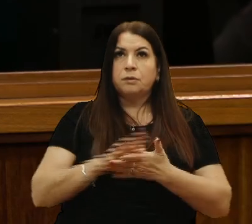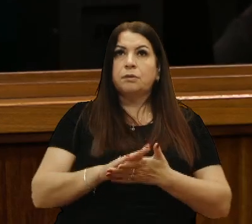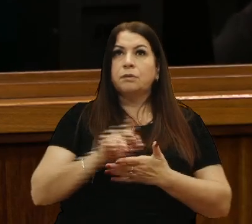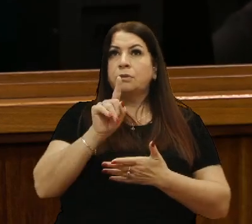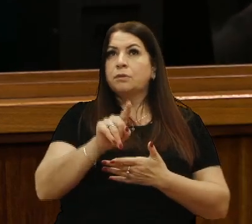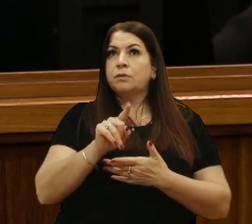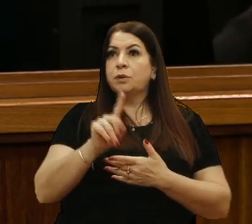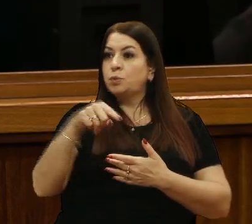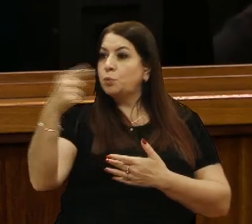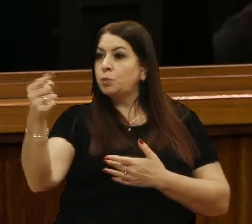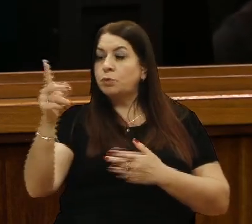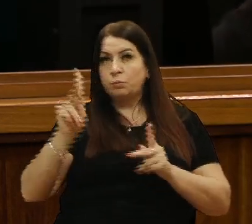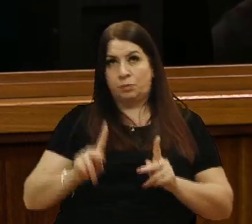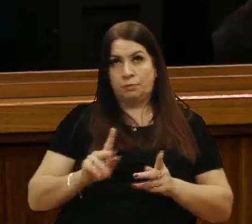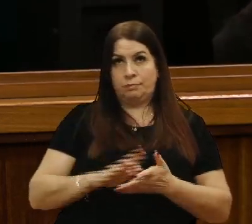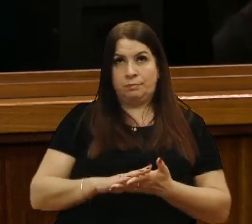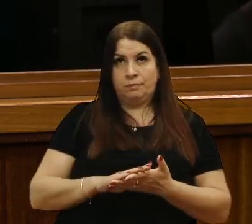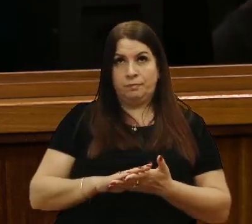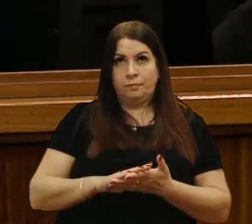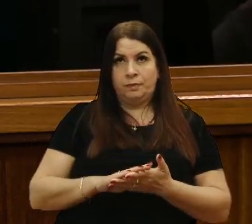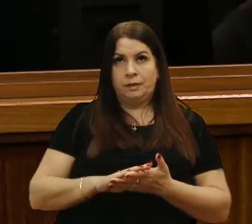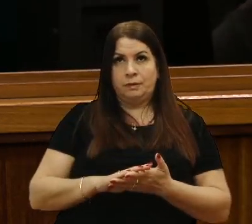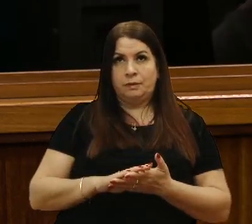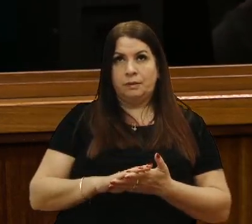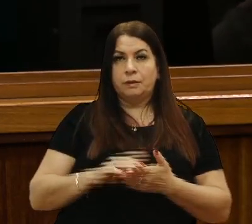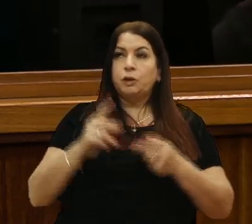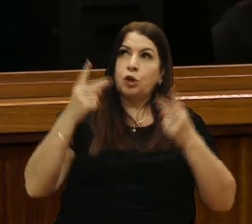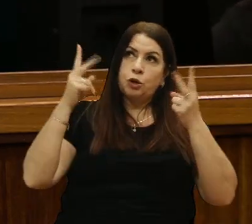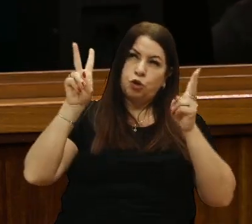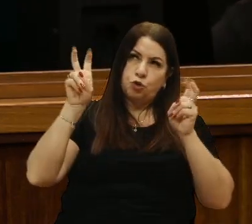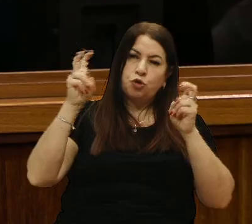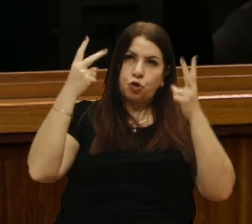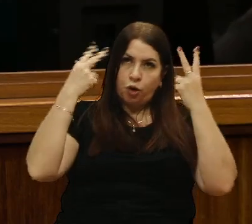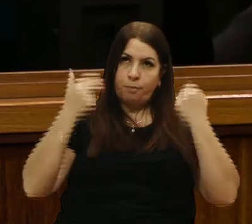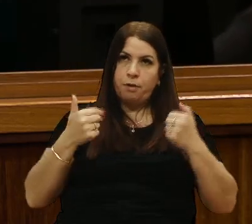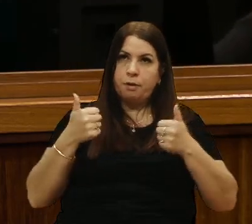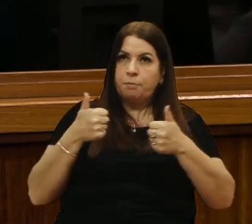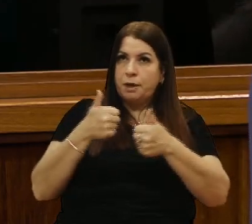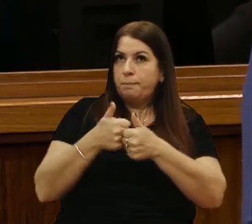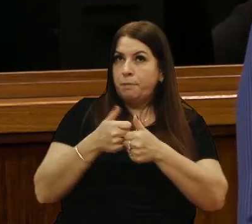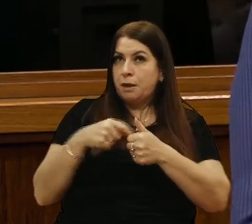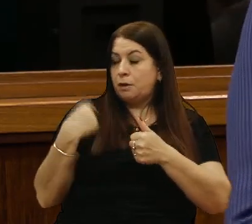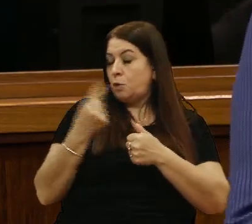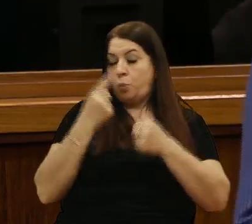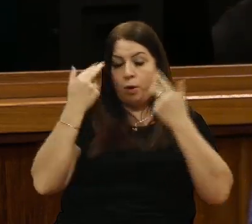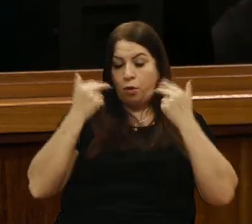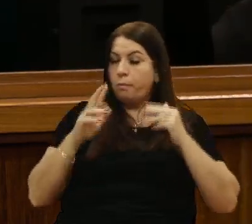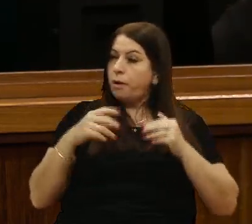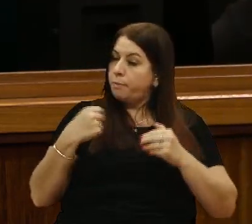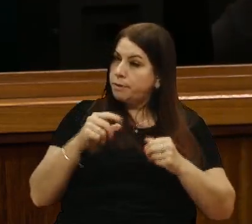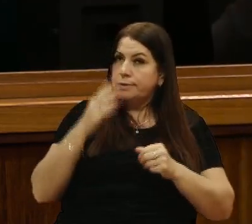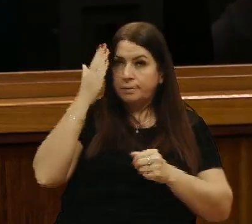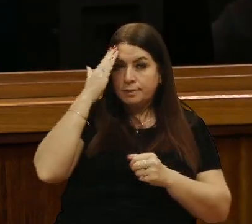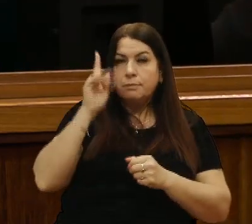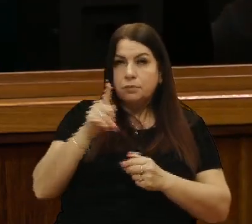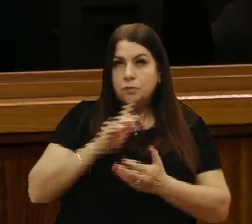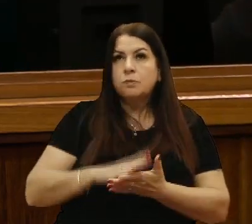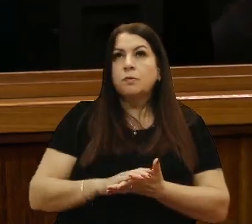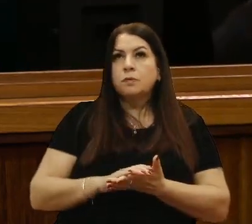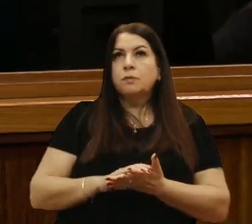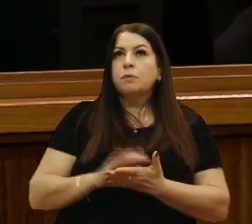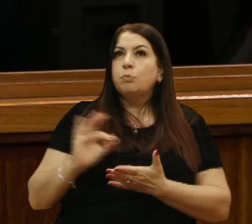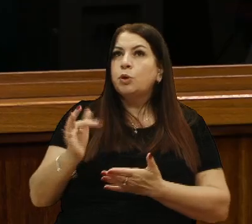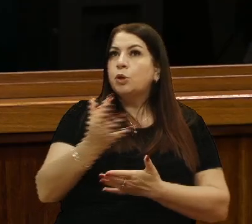os outros, ditos normais, né? Porque de perto ninguém é normal e a gente precisa saber disso,